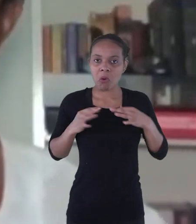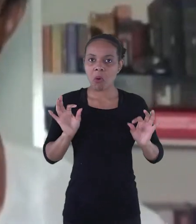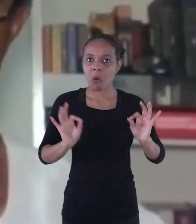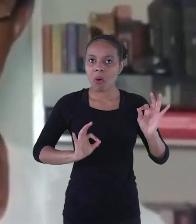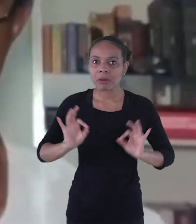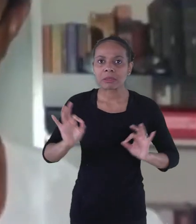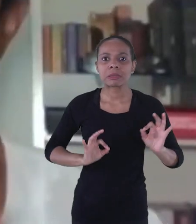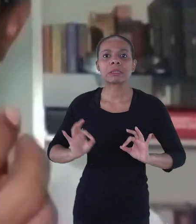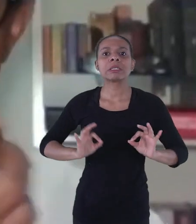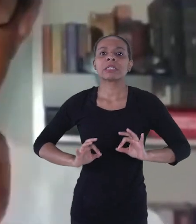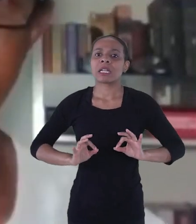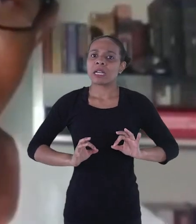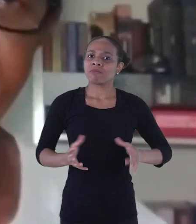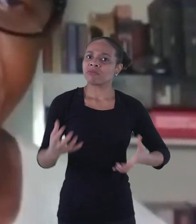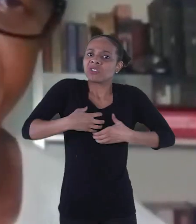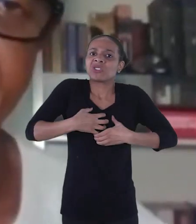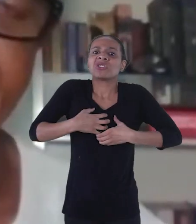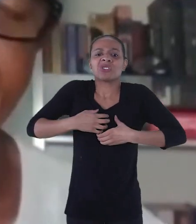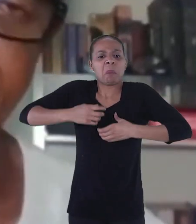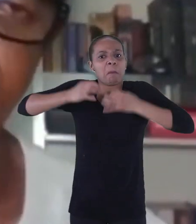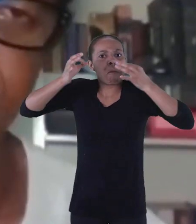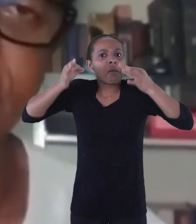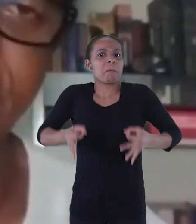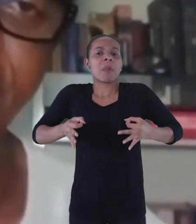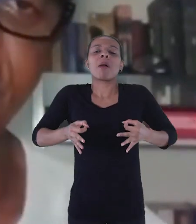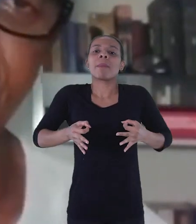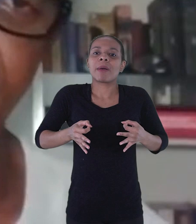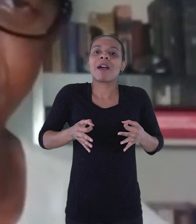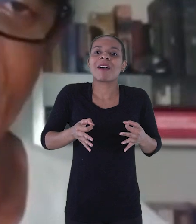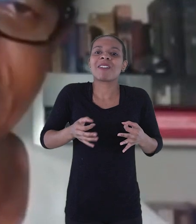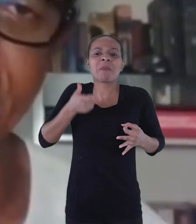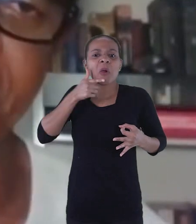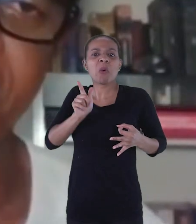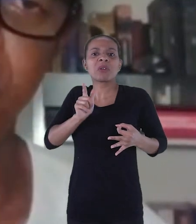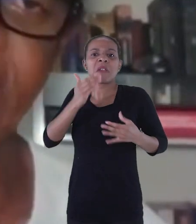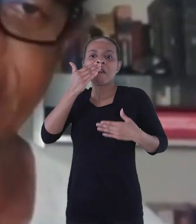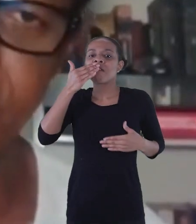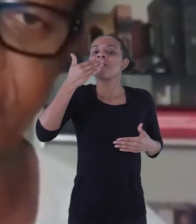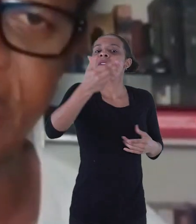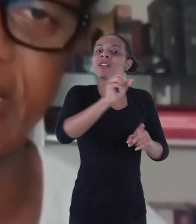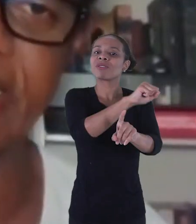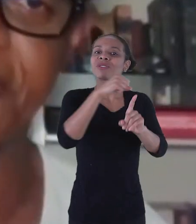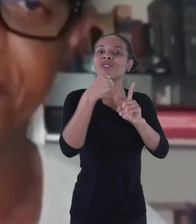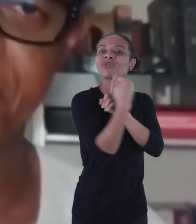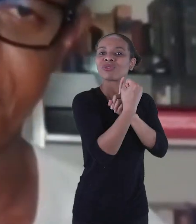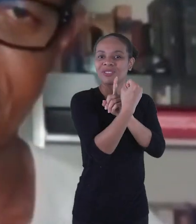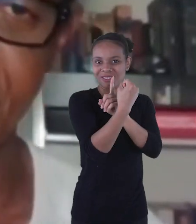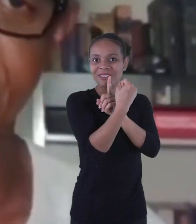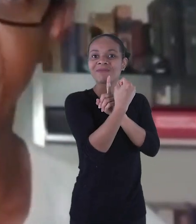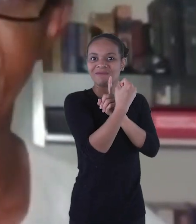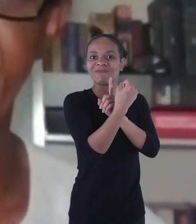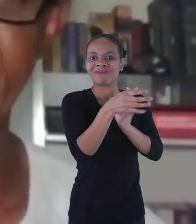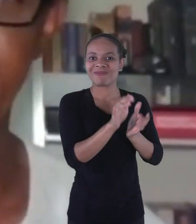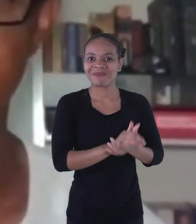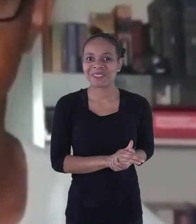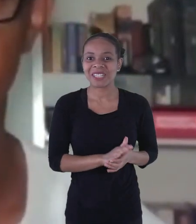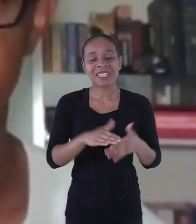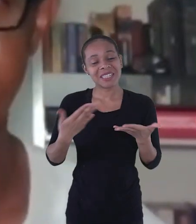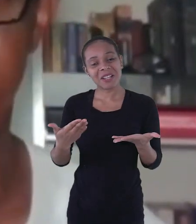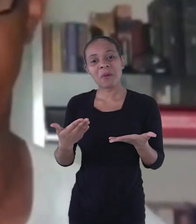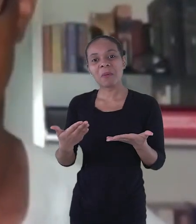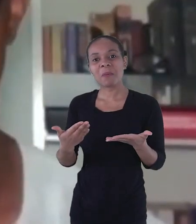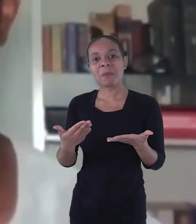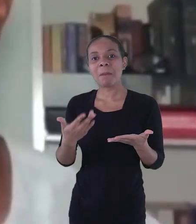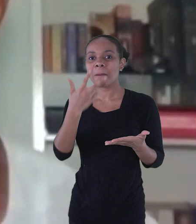e saiu dessa coisa de ser usada por essa sociedade. Então, ela deu